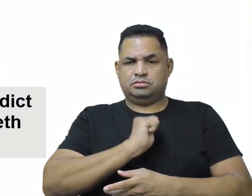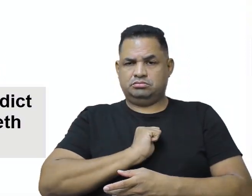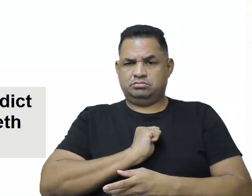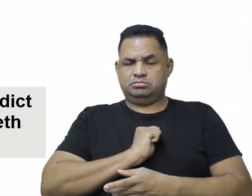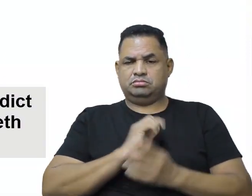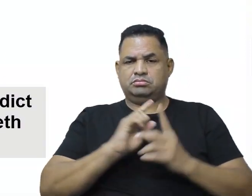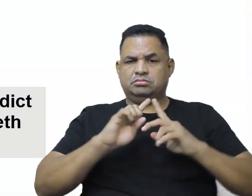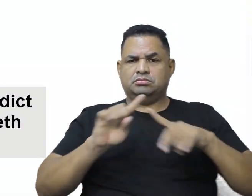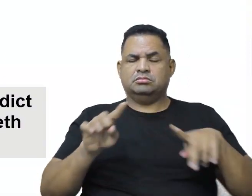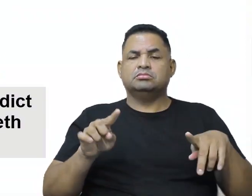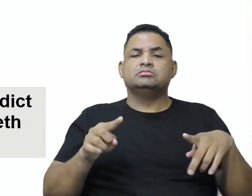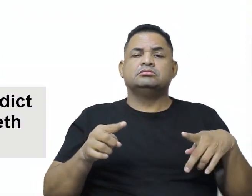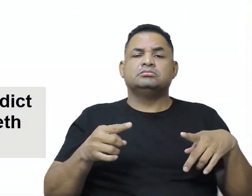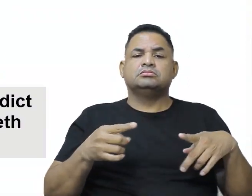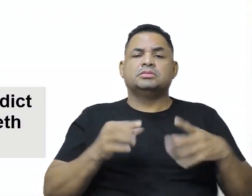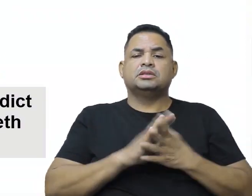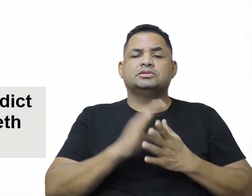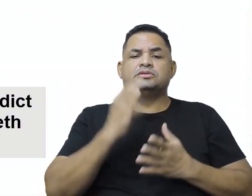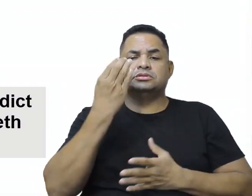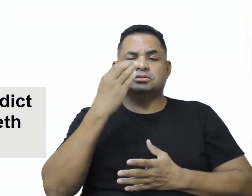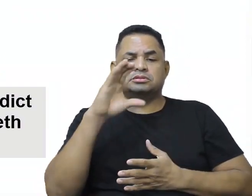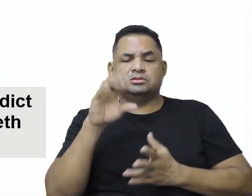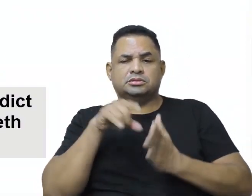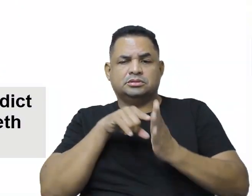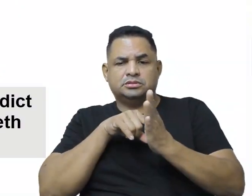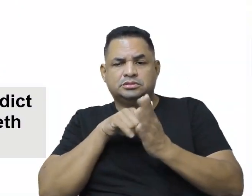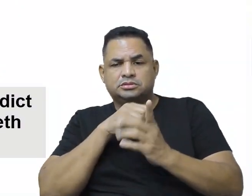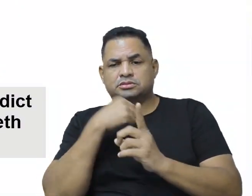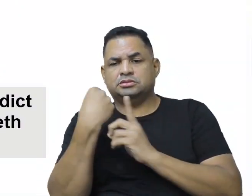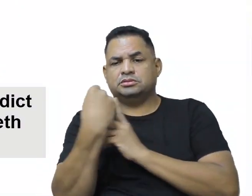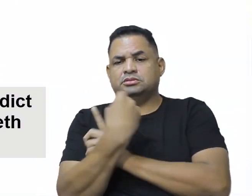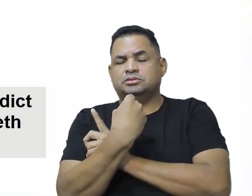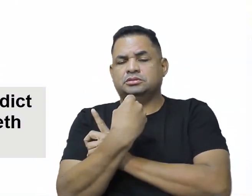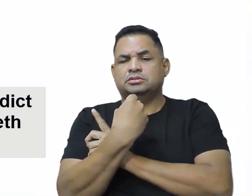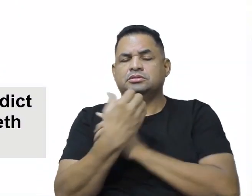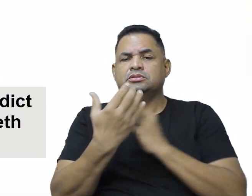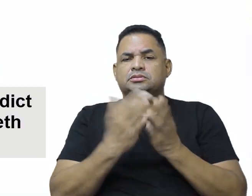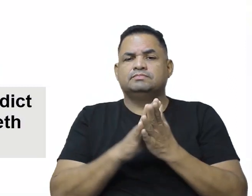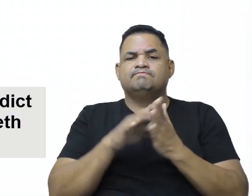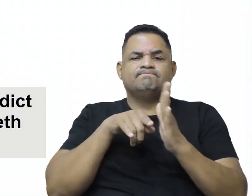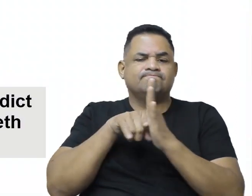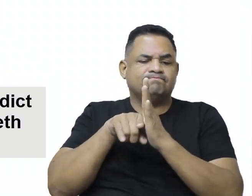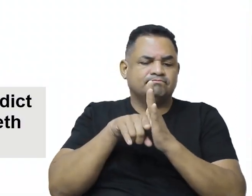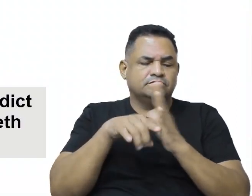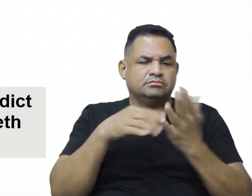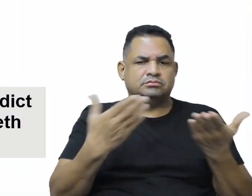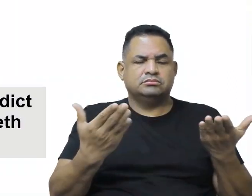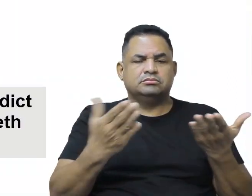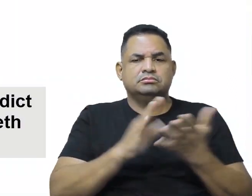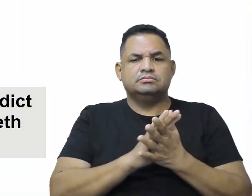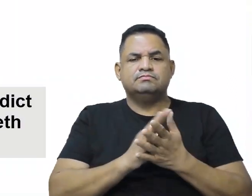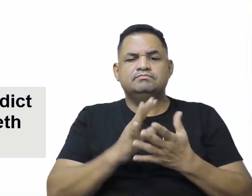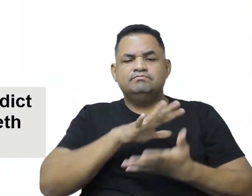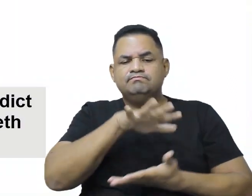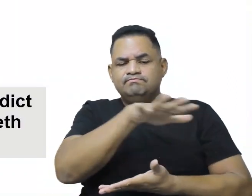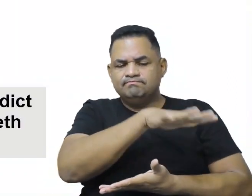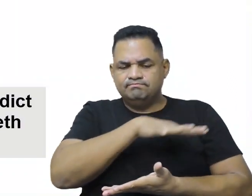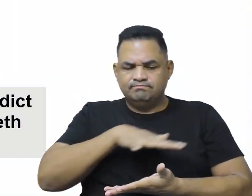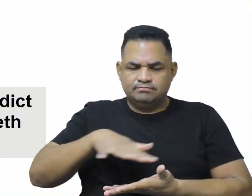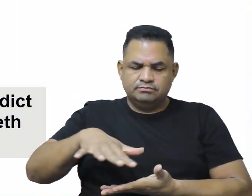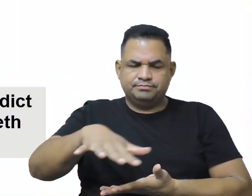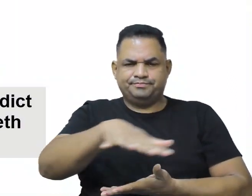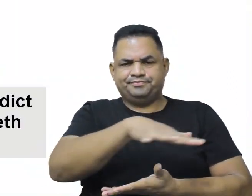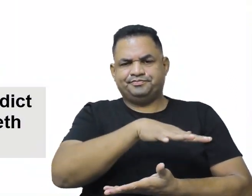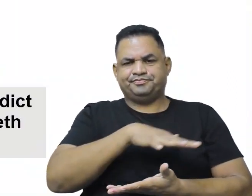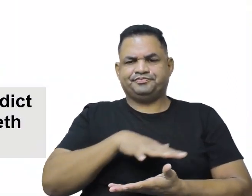é das Ciências Sociais é o estudo que permeia Ciências Sociais como um todo